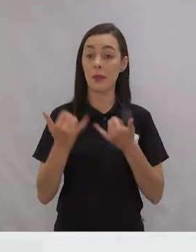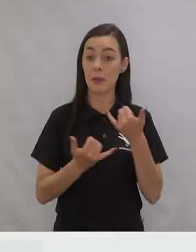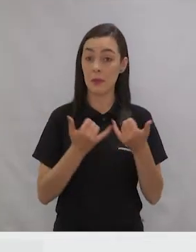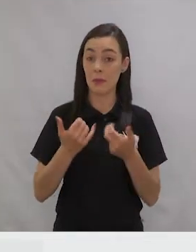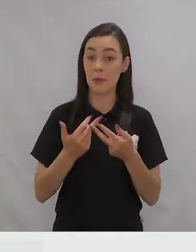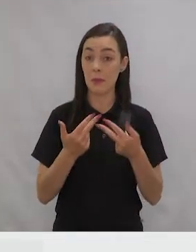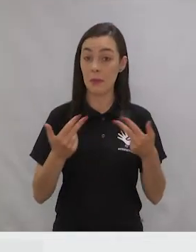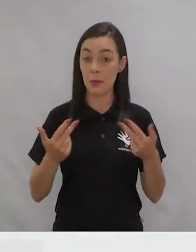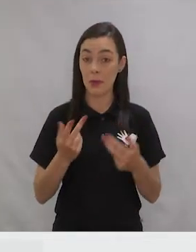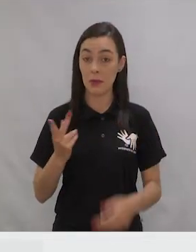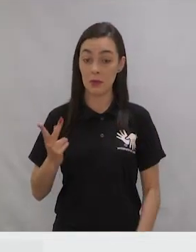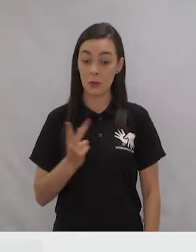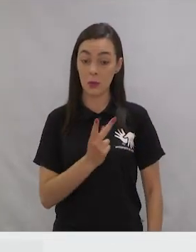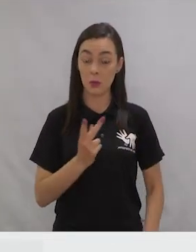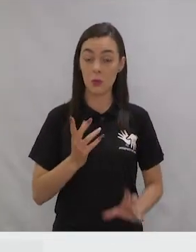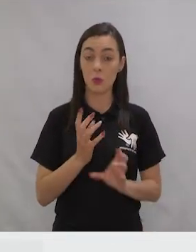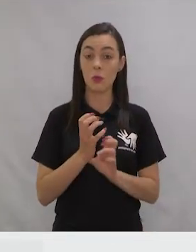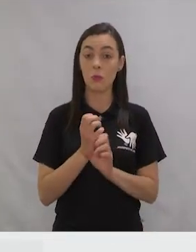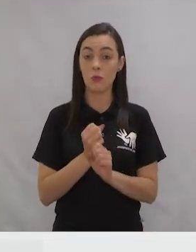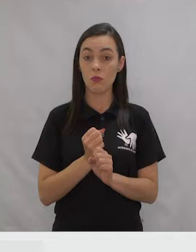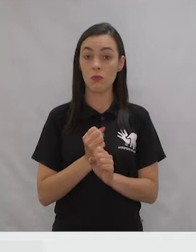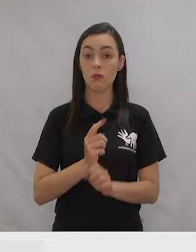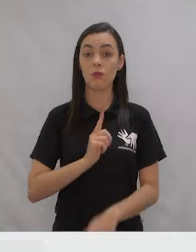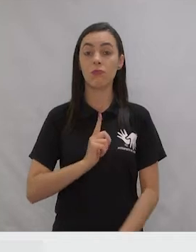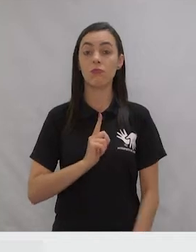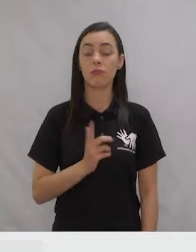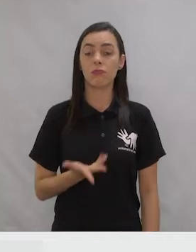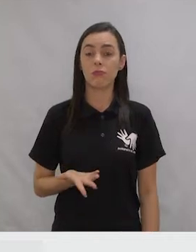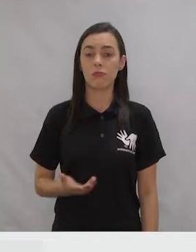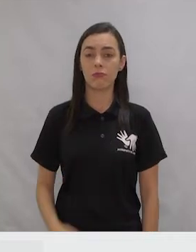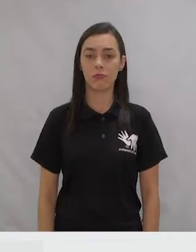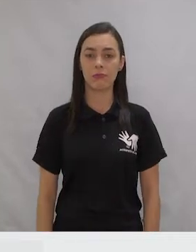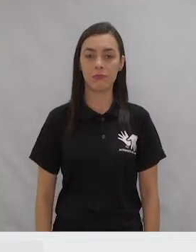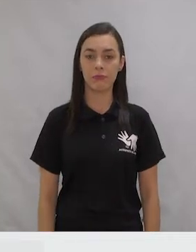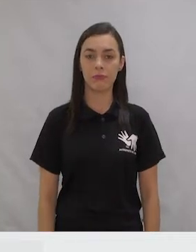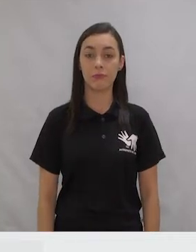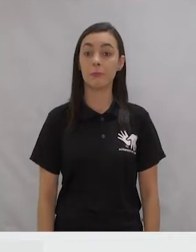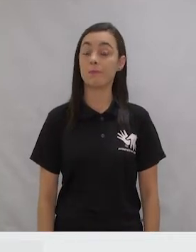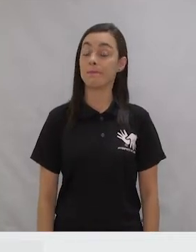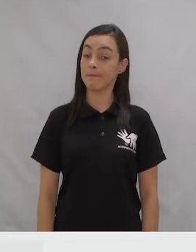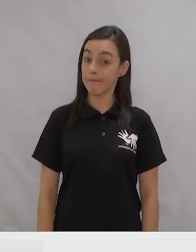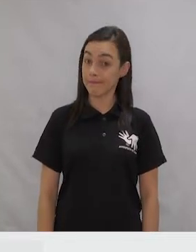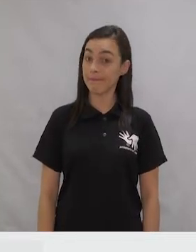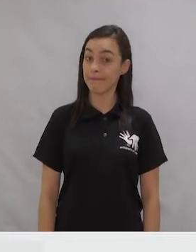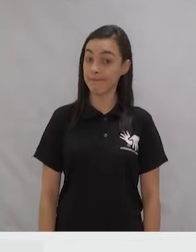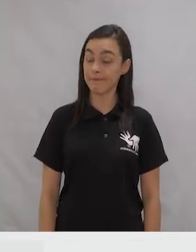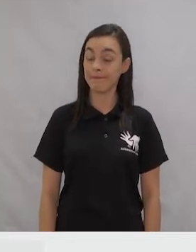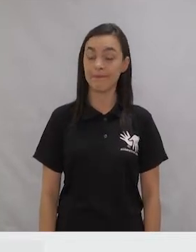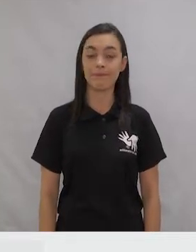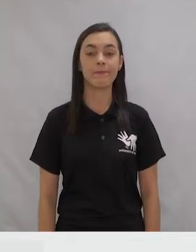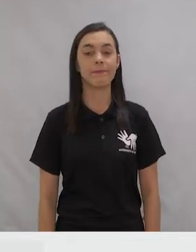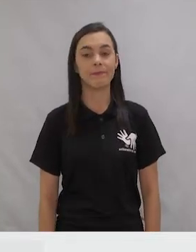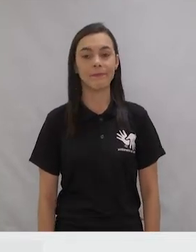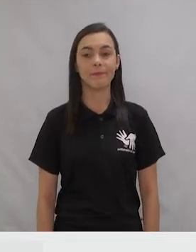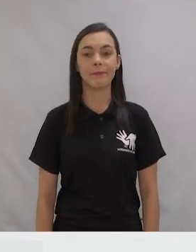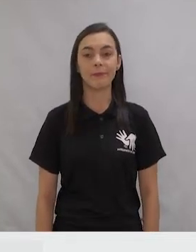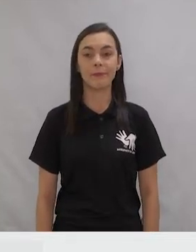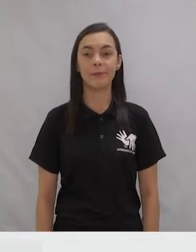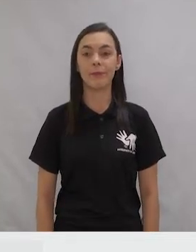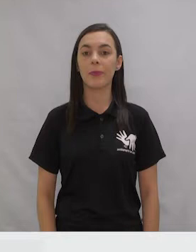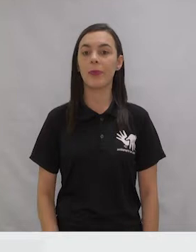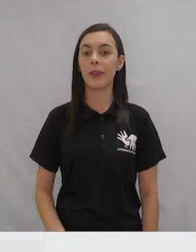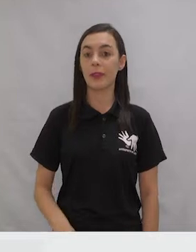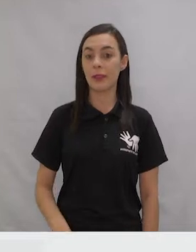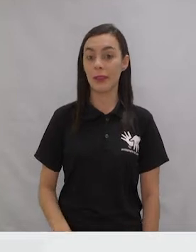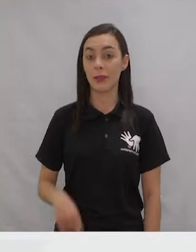Quantos brinquedos Juliana tem juntos? Muito bom.